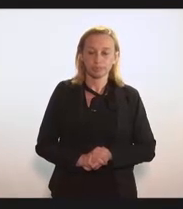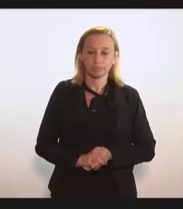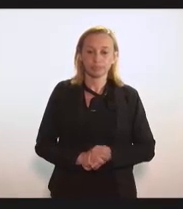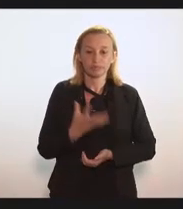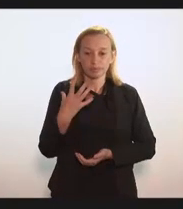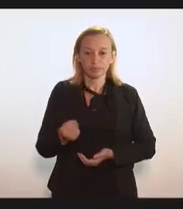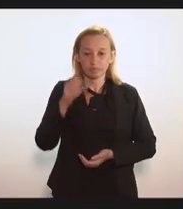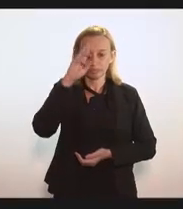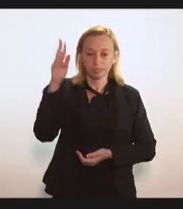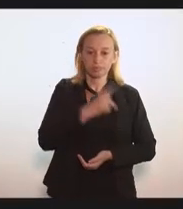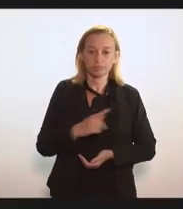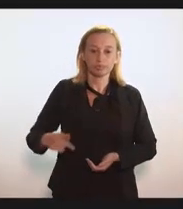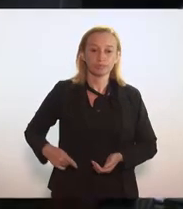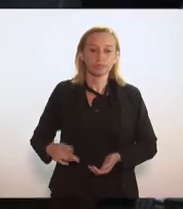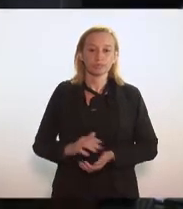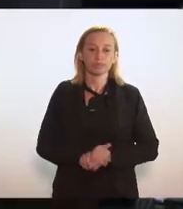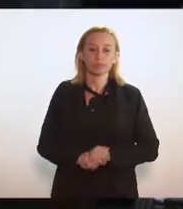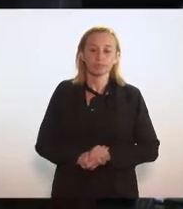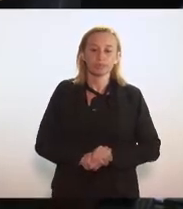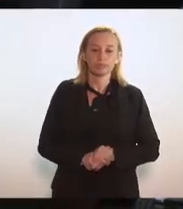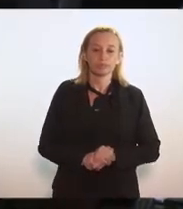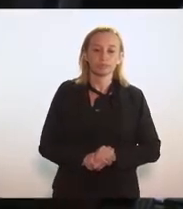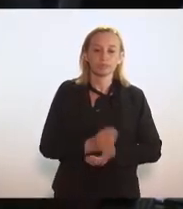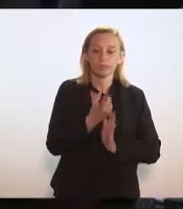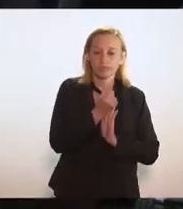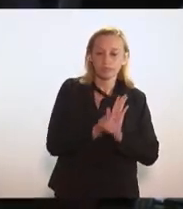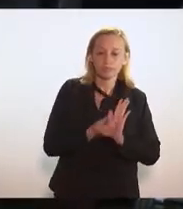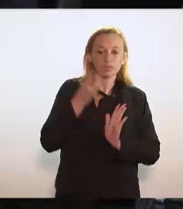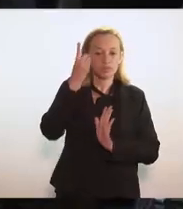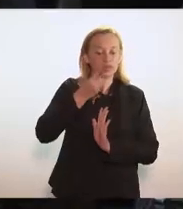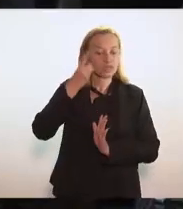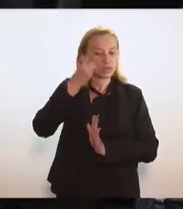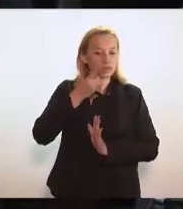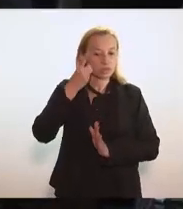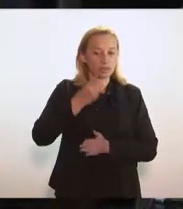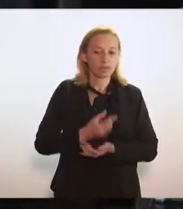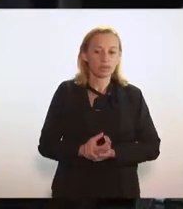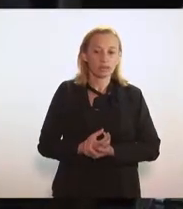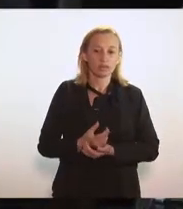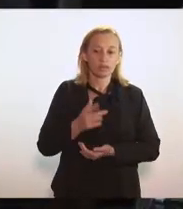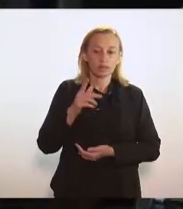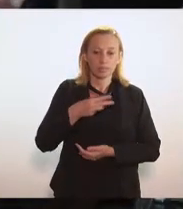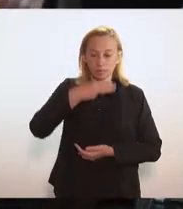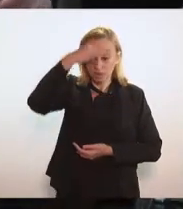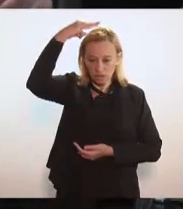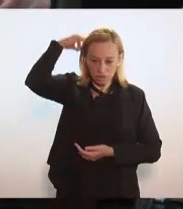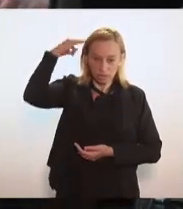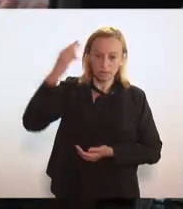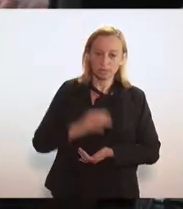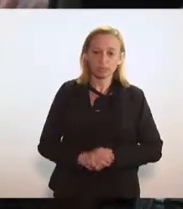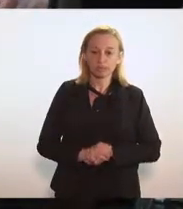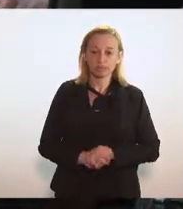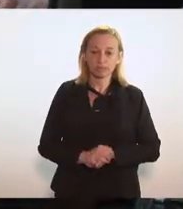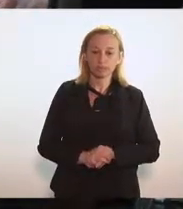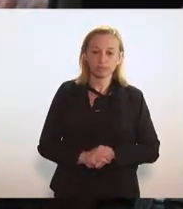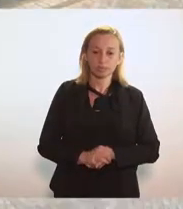o adorável Presidente pelo professor de orçamento Deputado Márcio Pacheco a